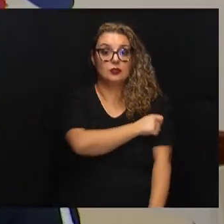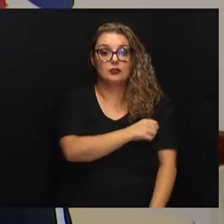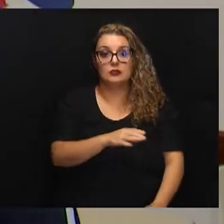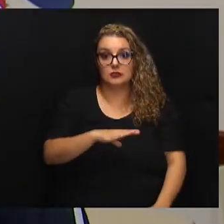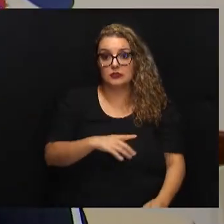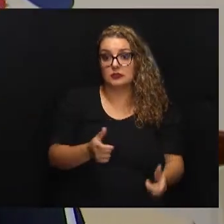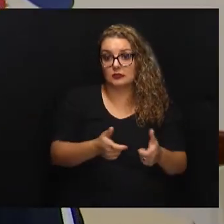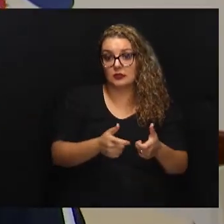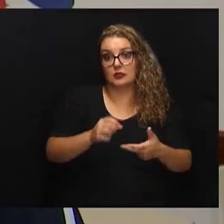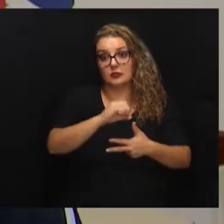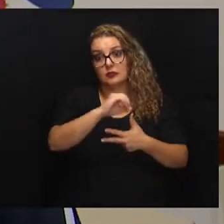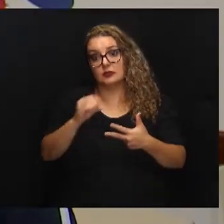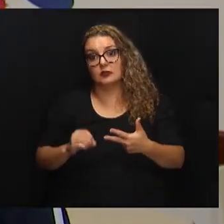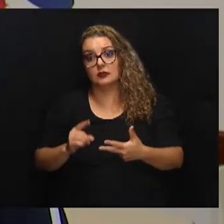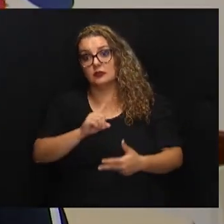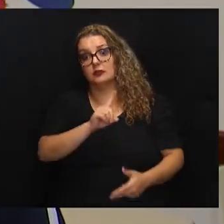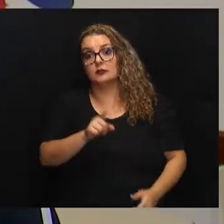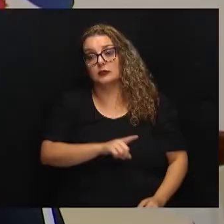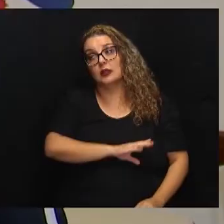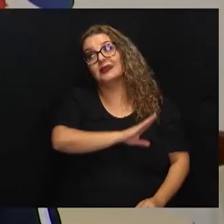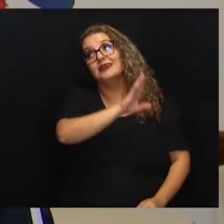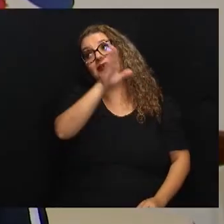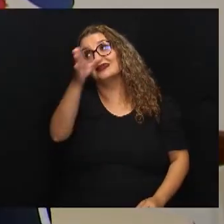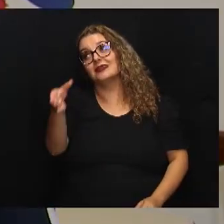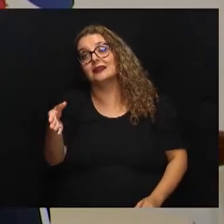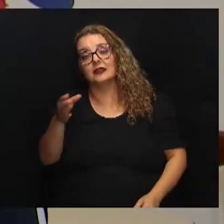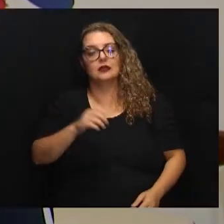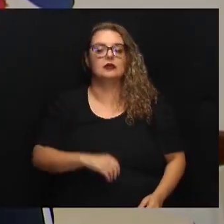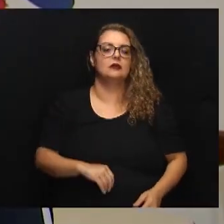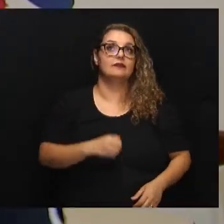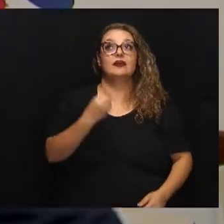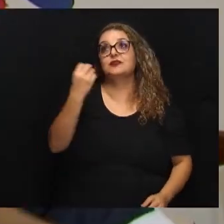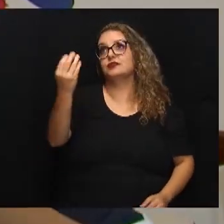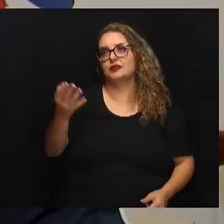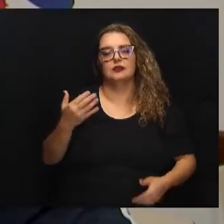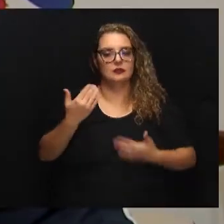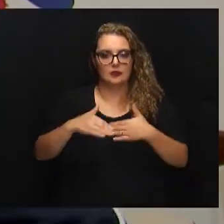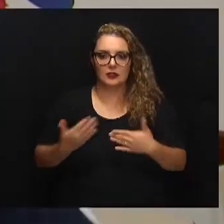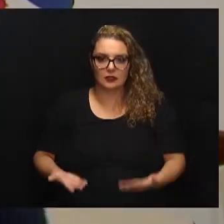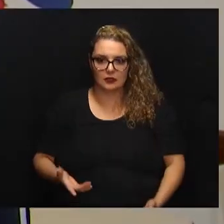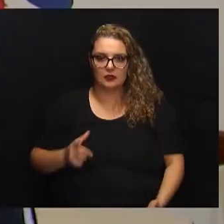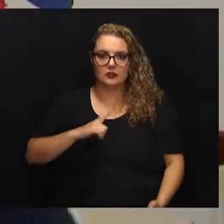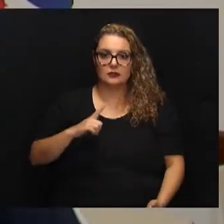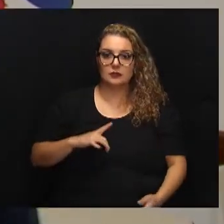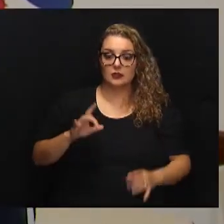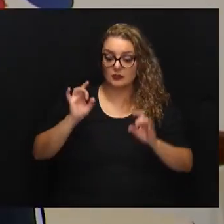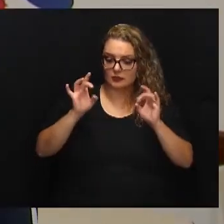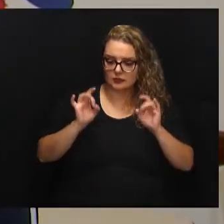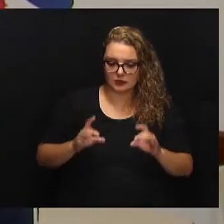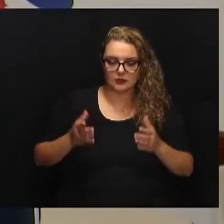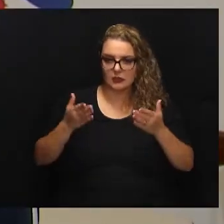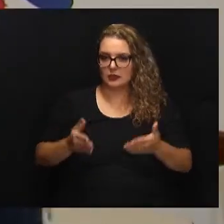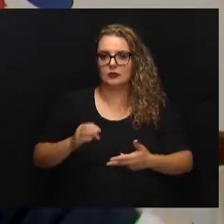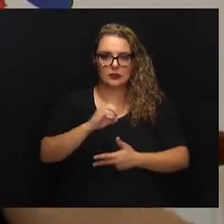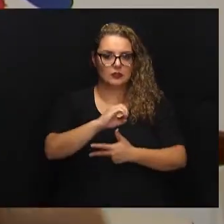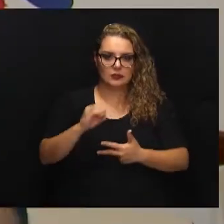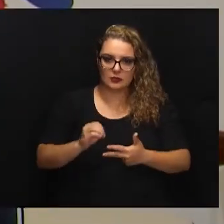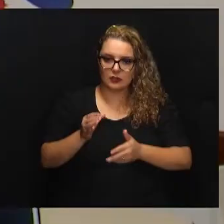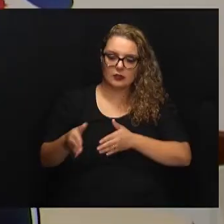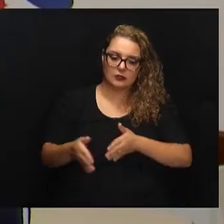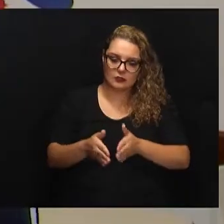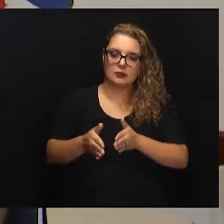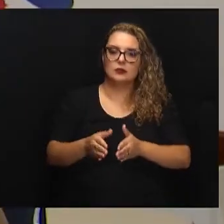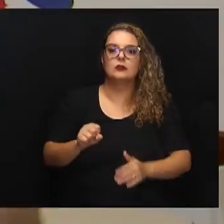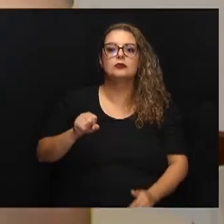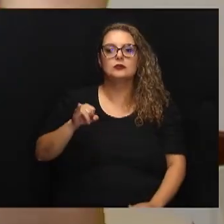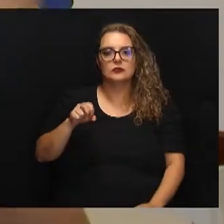Enem eles não têm mais que se deslocar para fazer prova. Então, muita gente conta única e exclusivamente com o Enem. O Enem é o caminho, o SISU